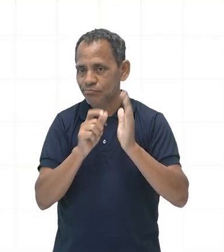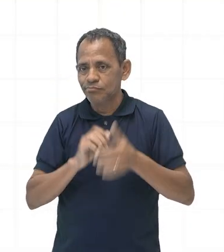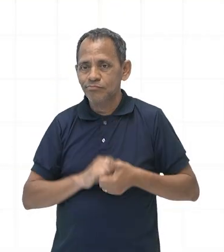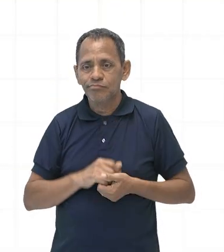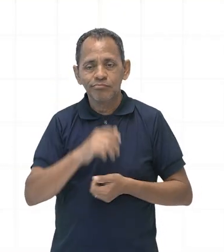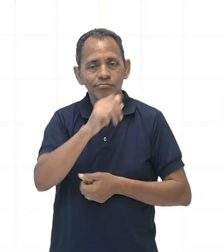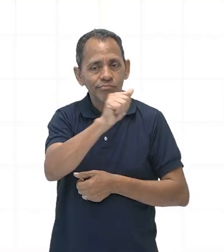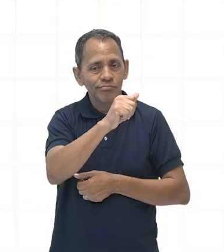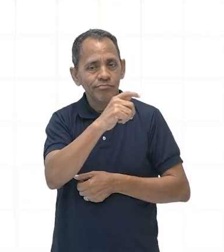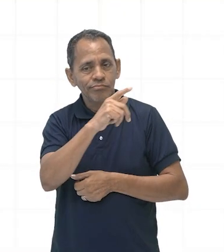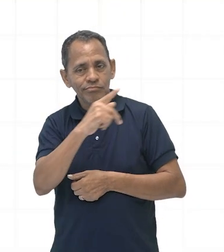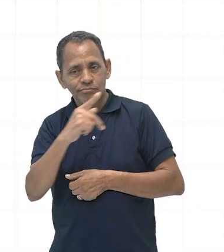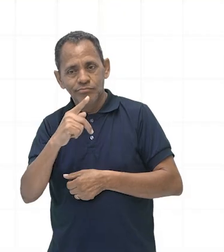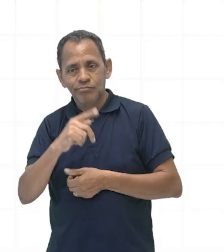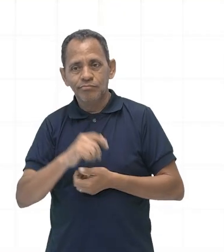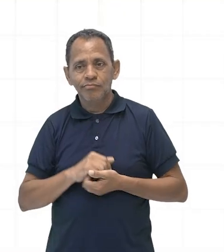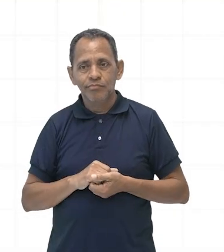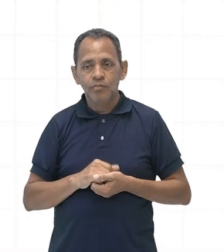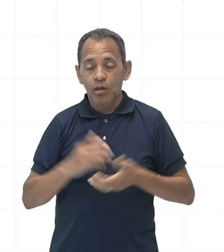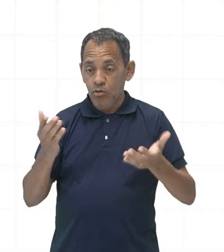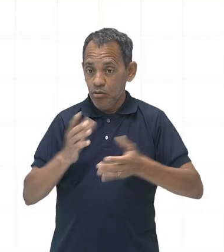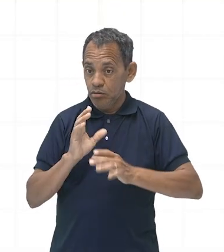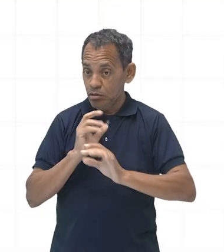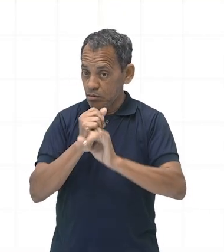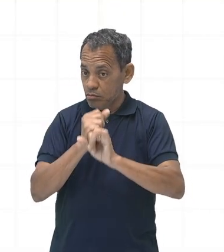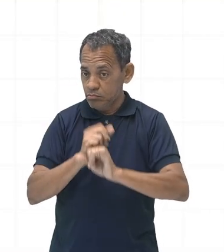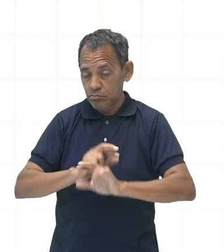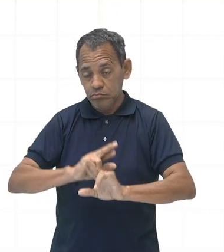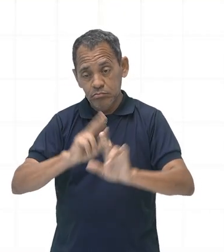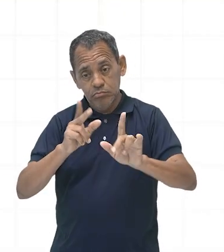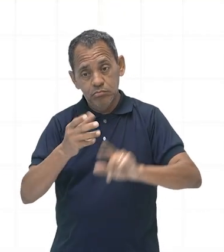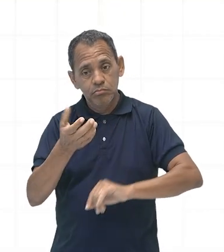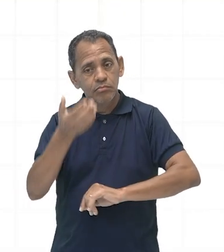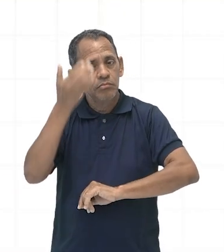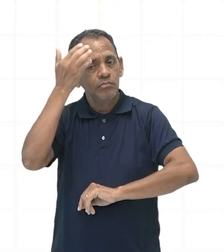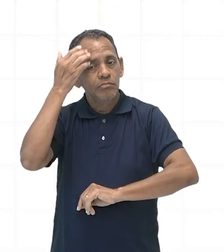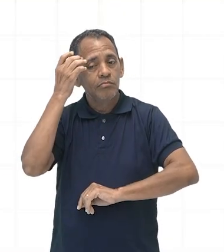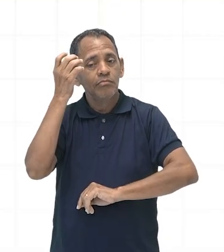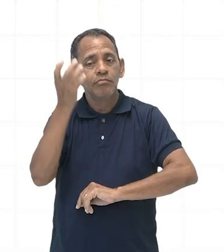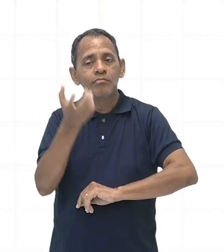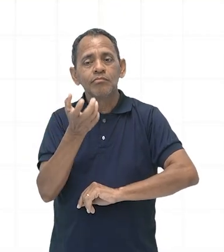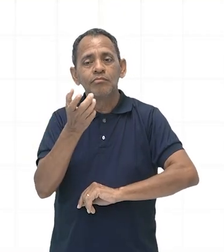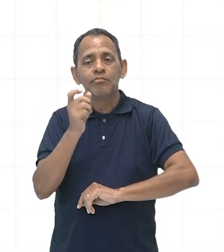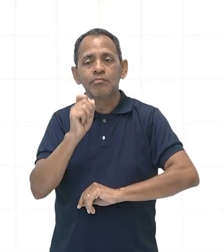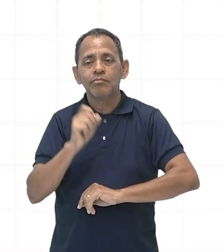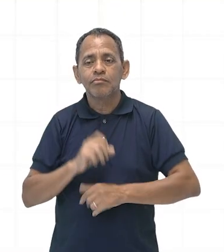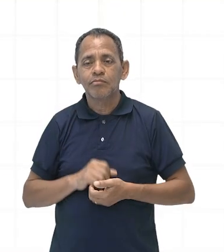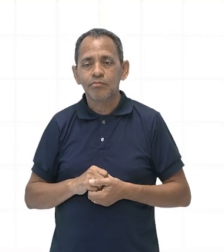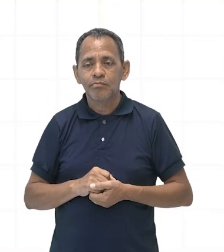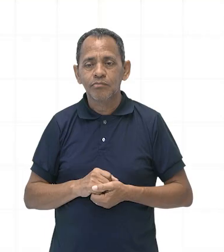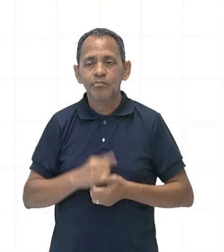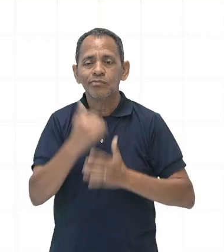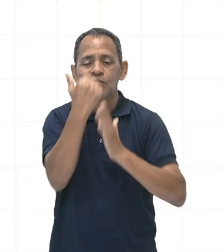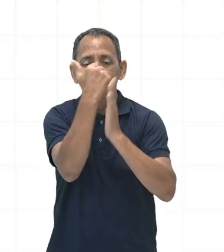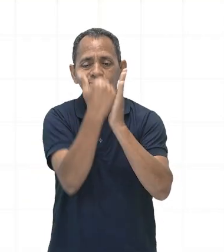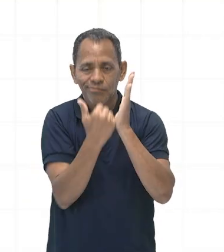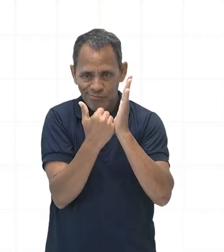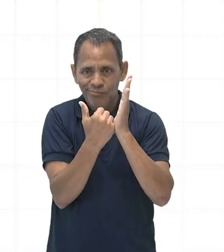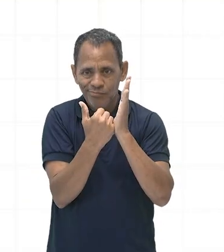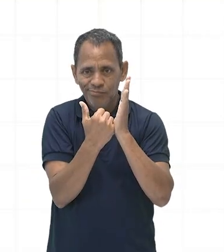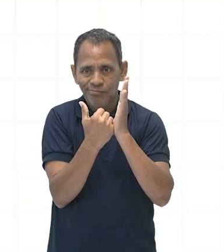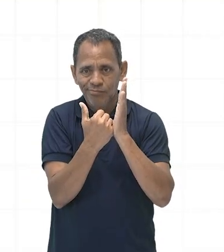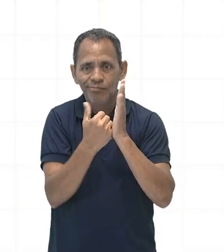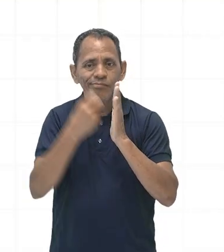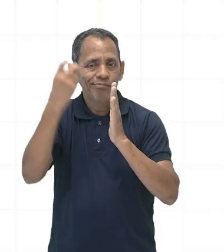Então, agora o nosso cálculo é diferente, né? Eu quero saber quanto eu vou ter de desconto, qual foi o